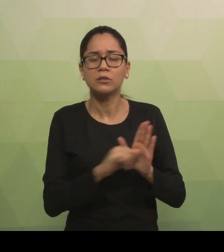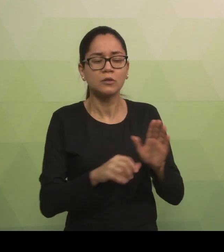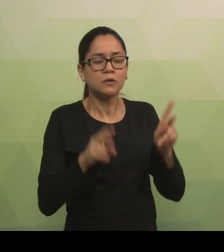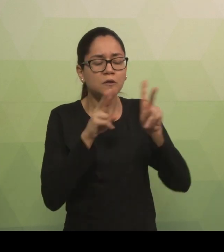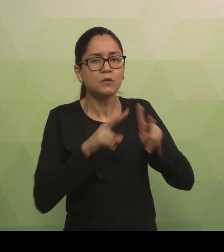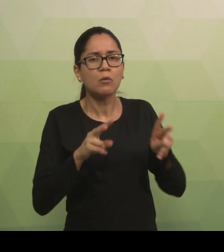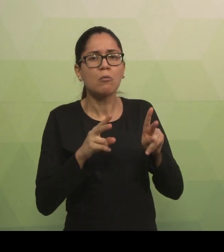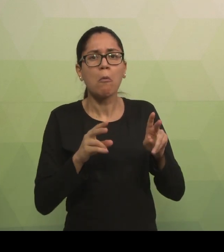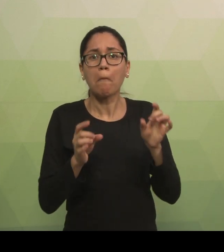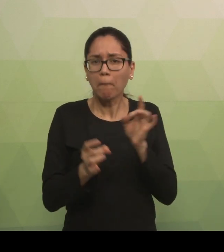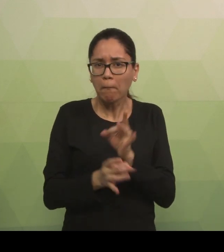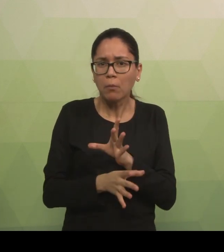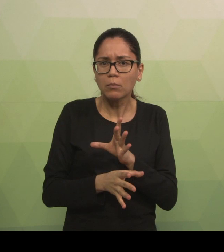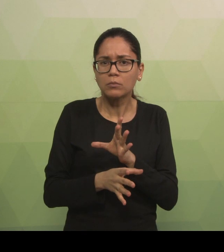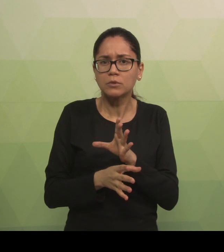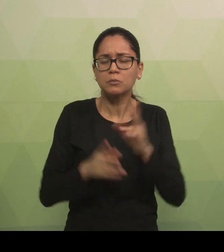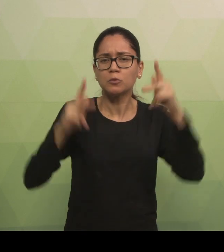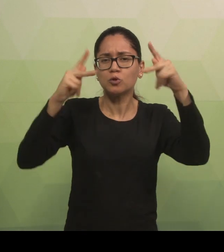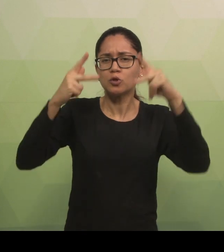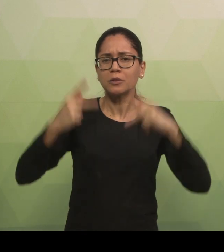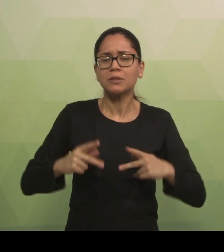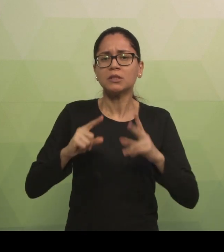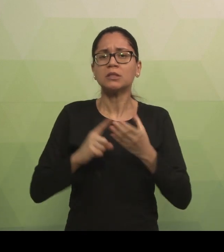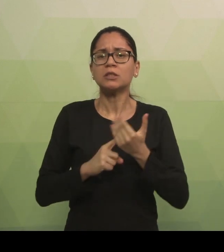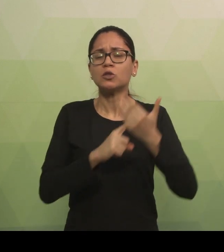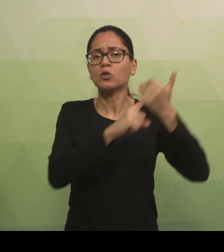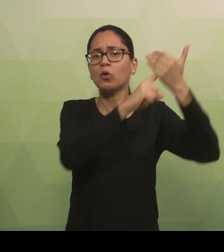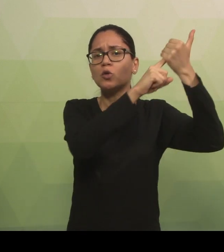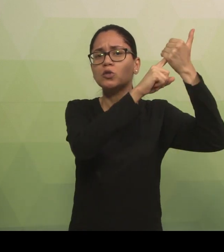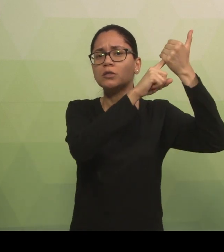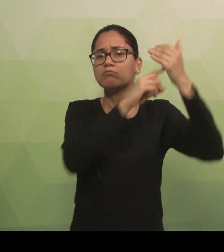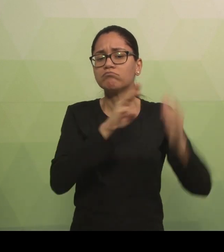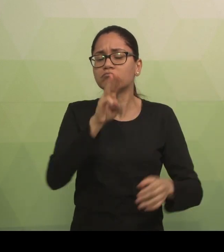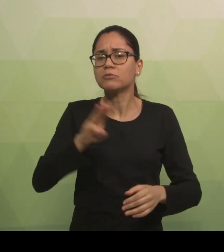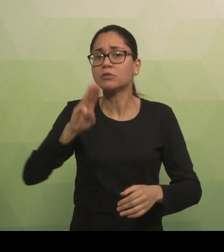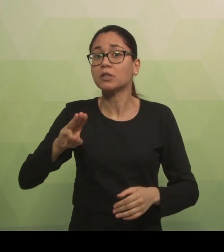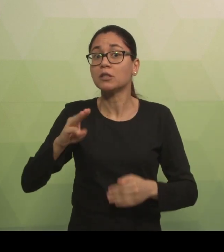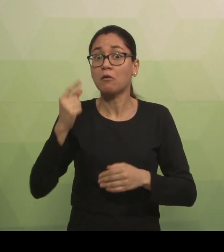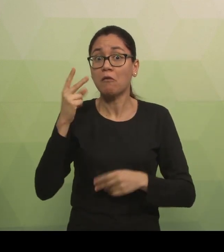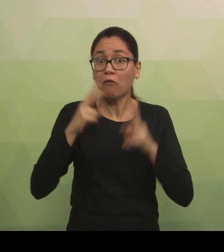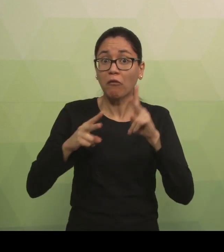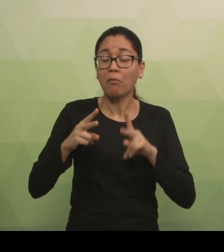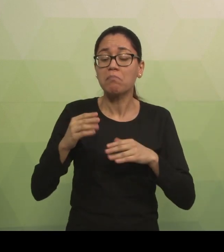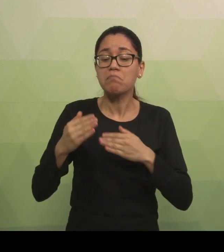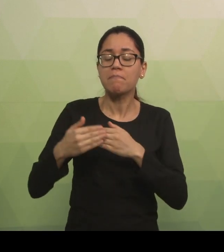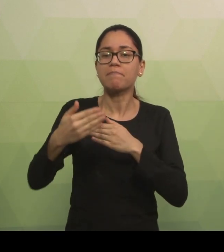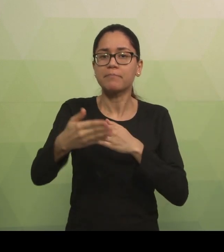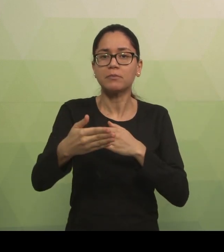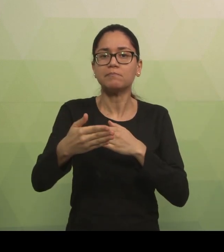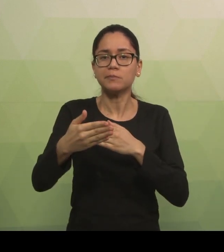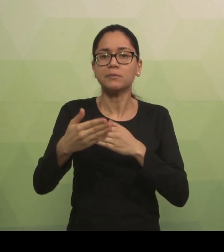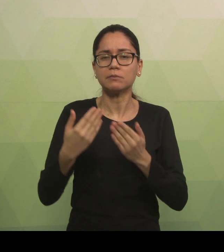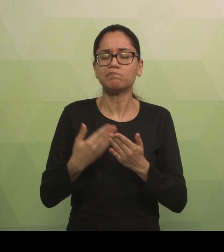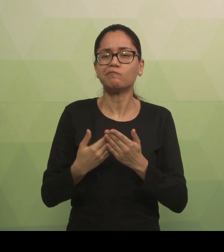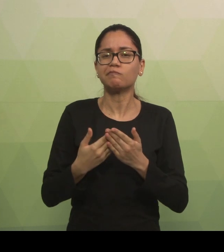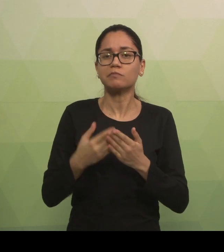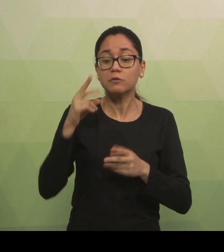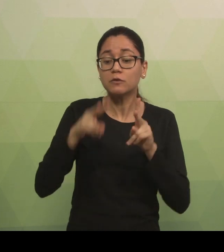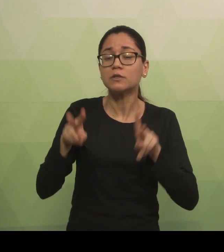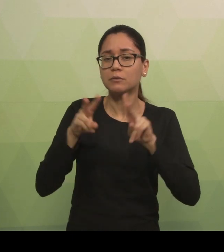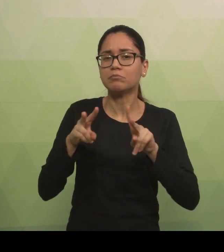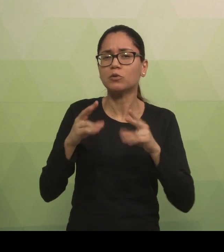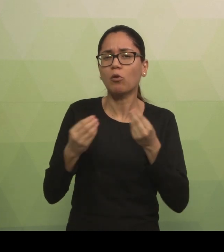Após a elaboração da identidade visual, encontramos por fim na programação tecnológica do site, na qual veremos com maior detalhes nas aulas